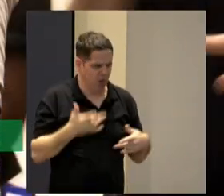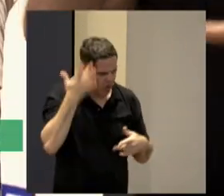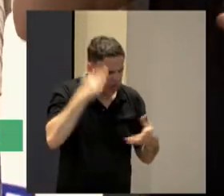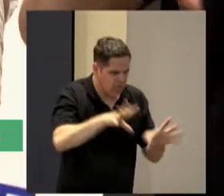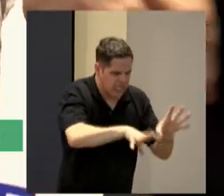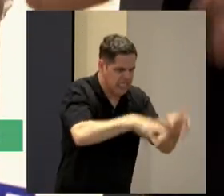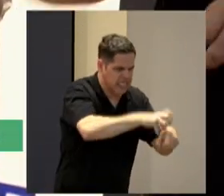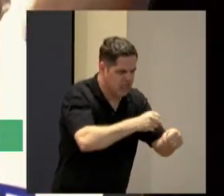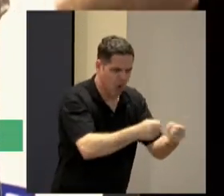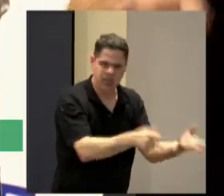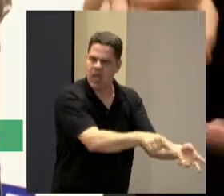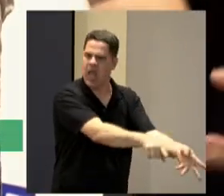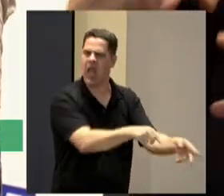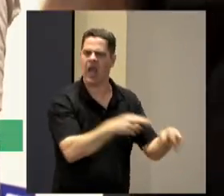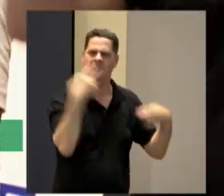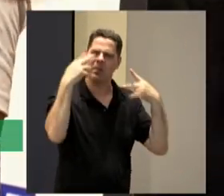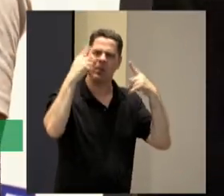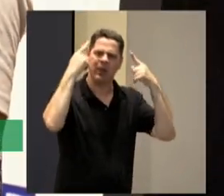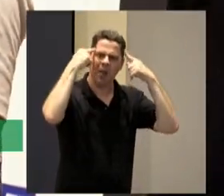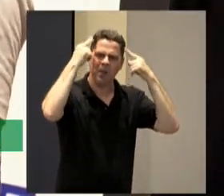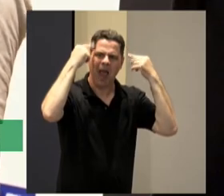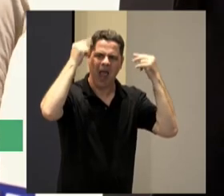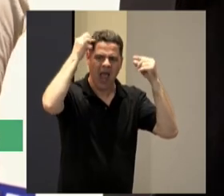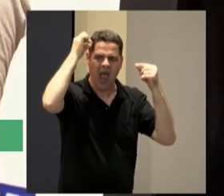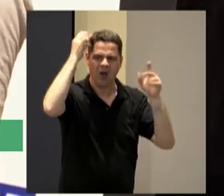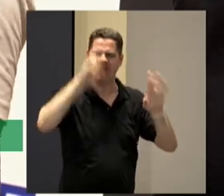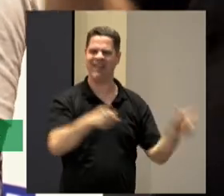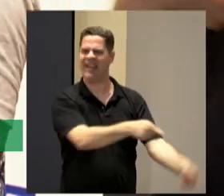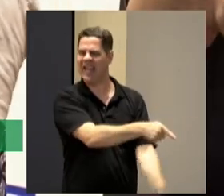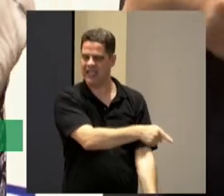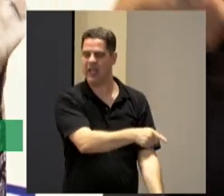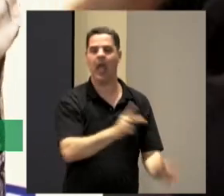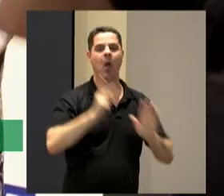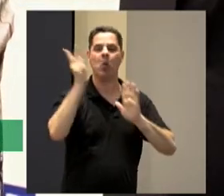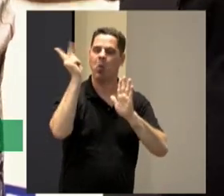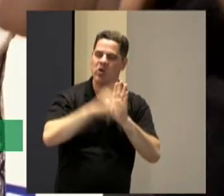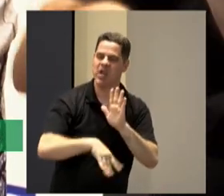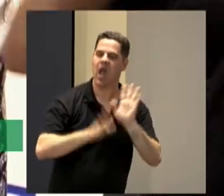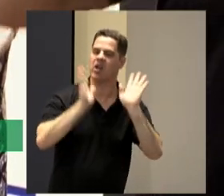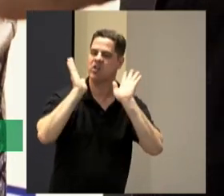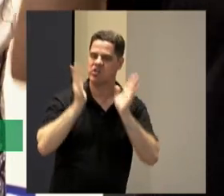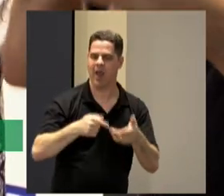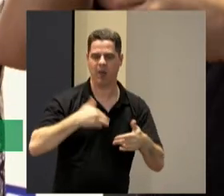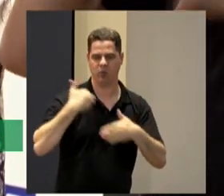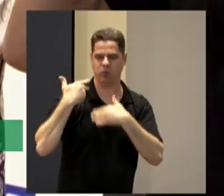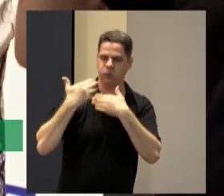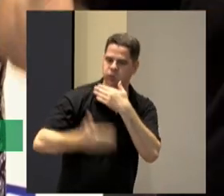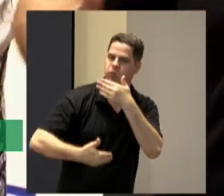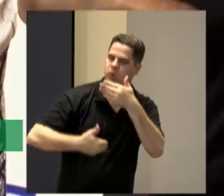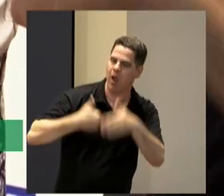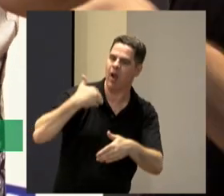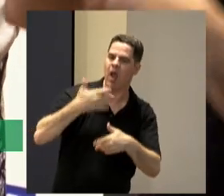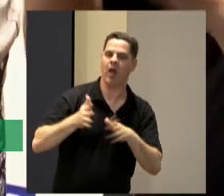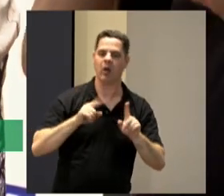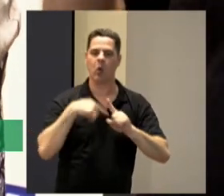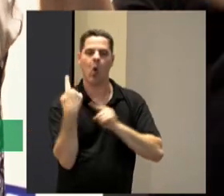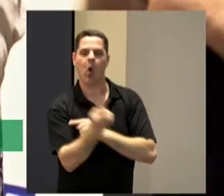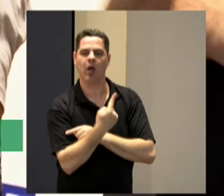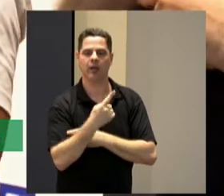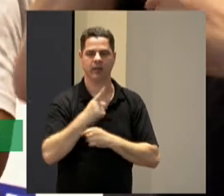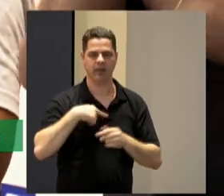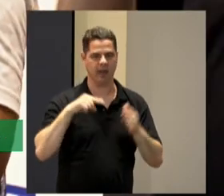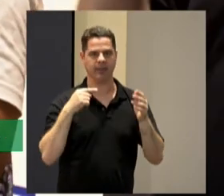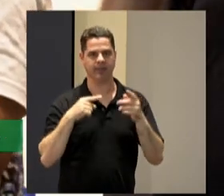sei lidar com esse cabelo. Então, esses projetos todos que nós desenvolvemos trouxeram para a gente, na